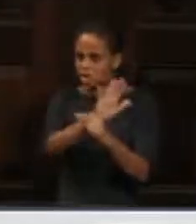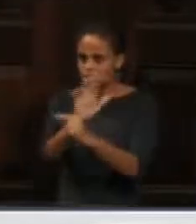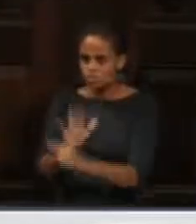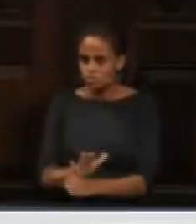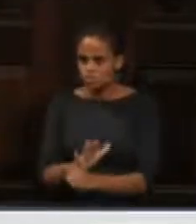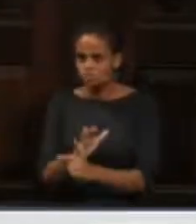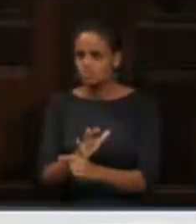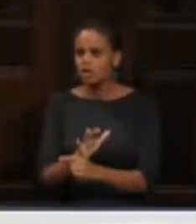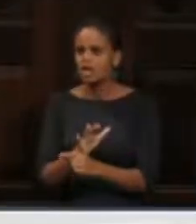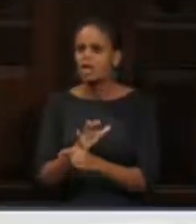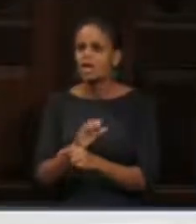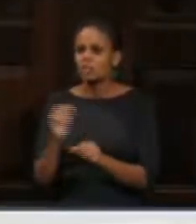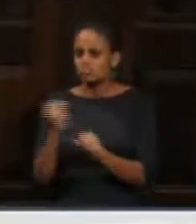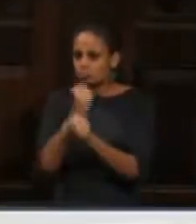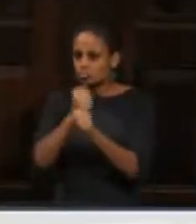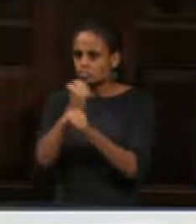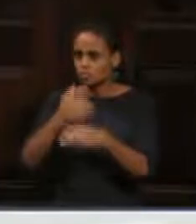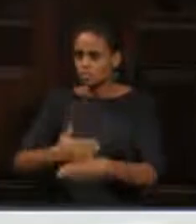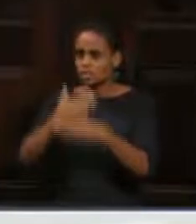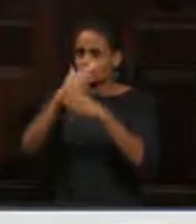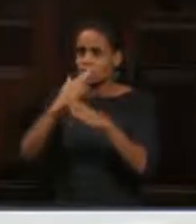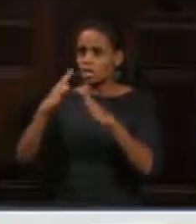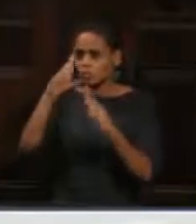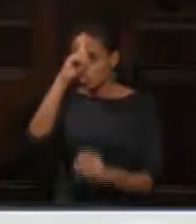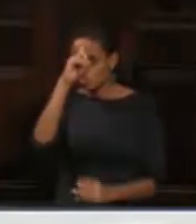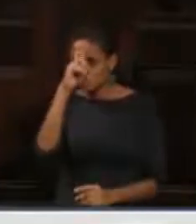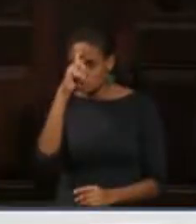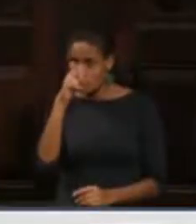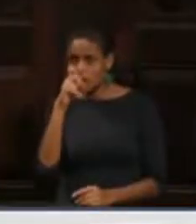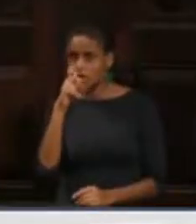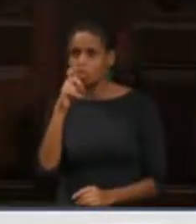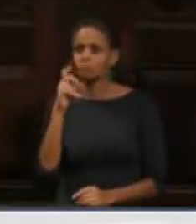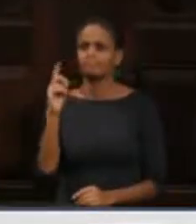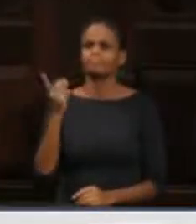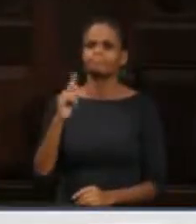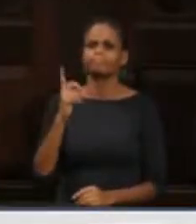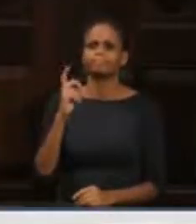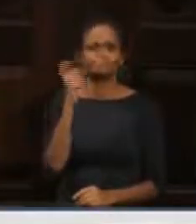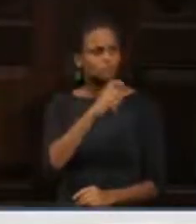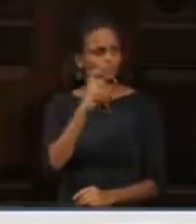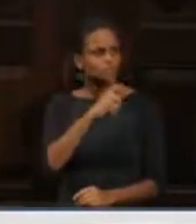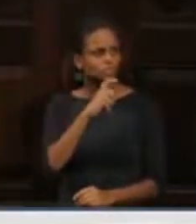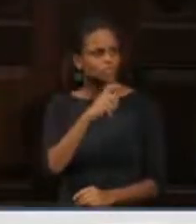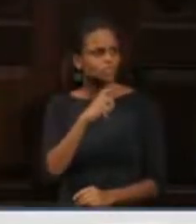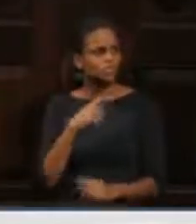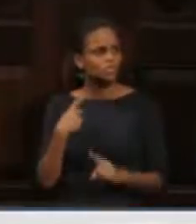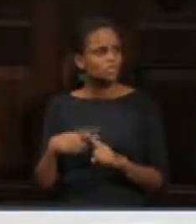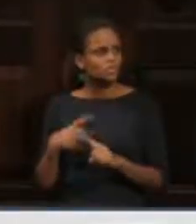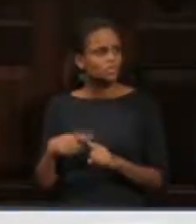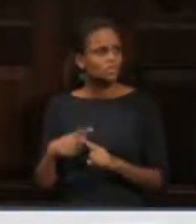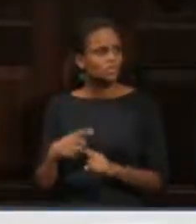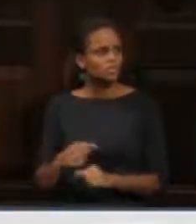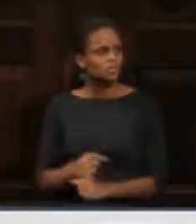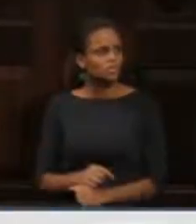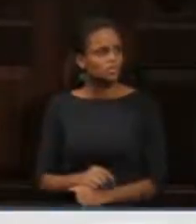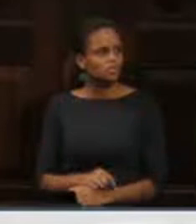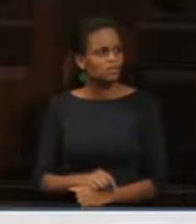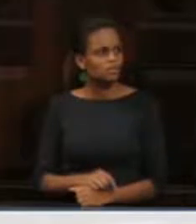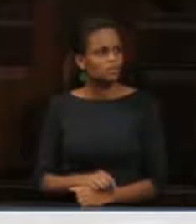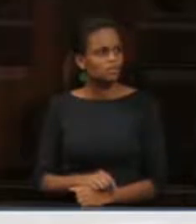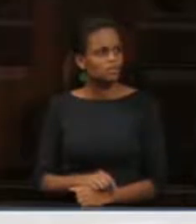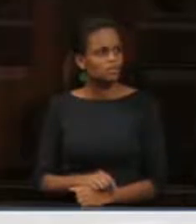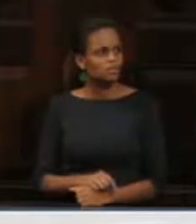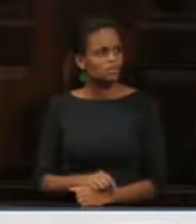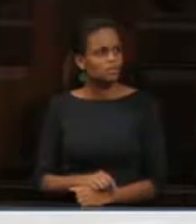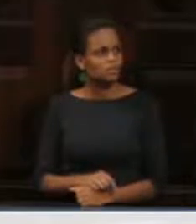Bom Pastor. E olha que eu faço questão de falar o nome, porque esse foi o nome que toda a população identifica.